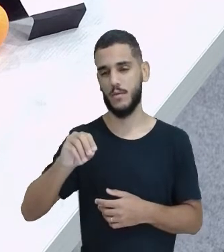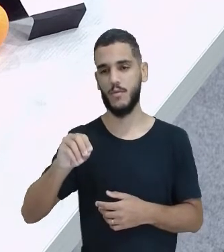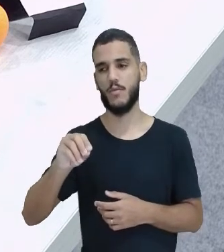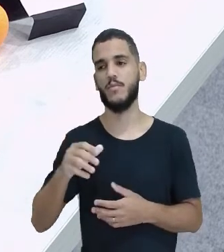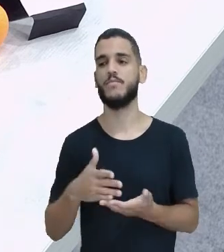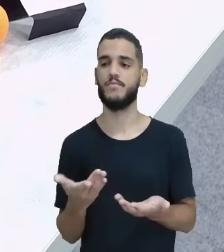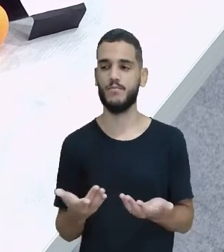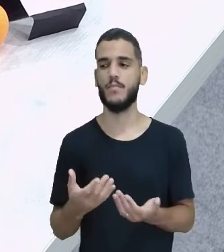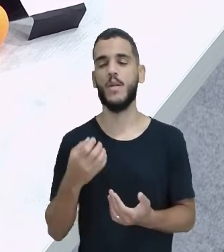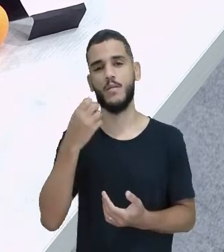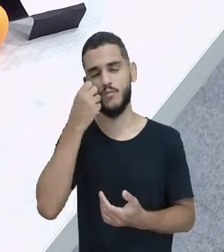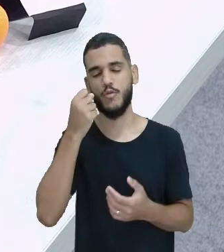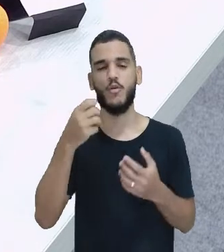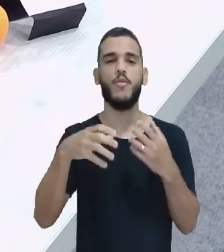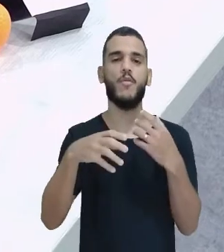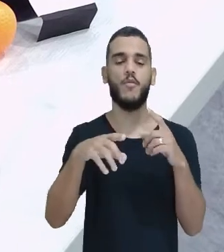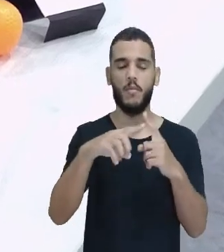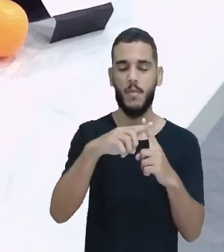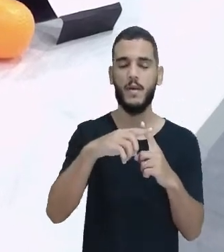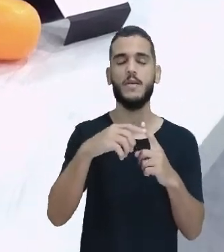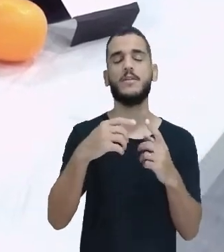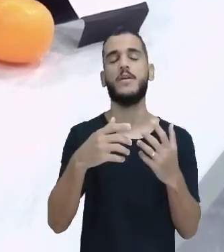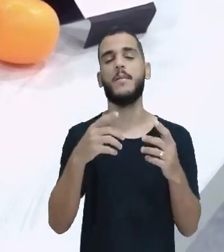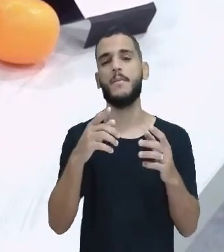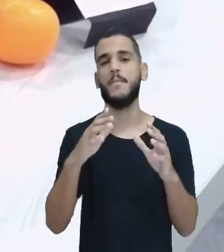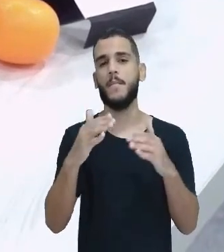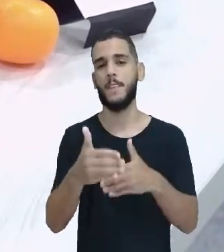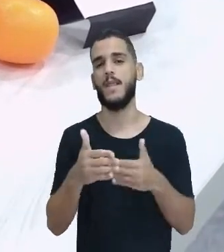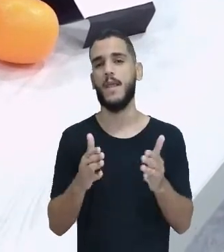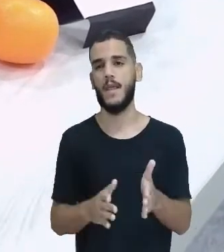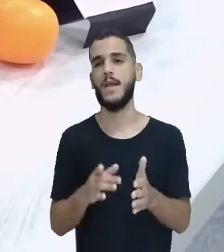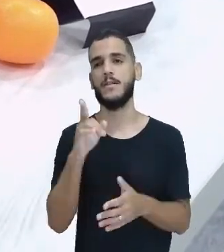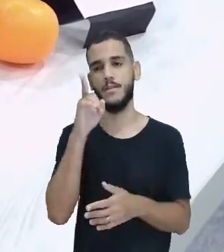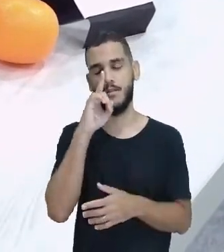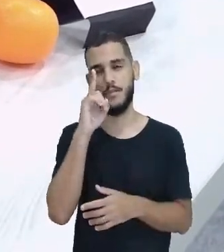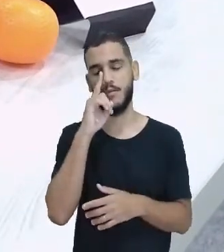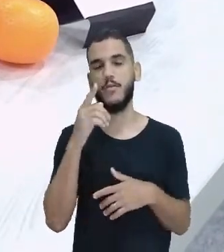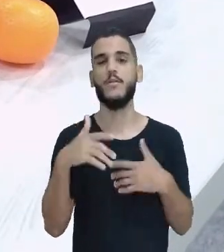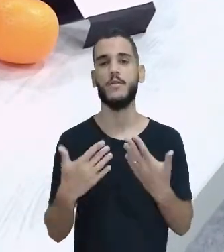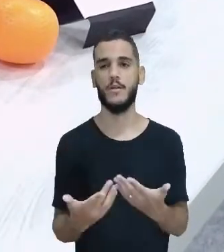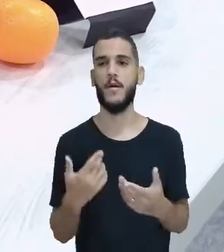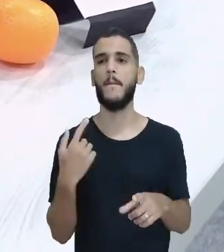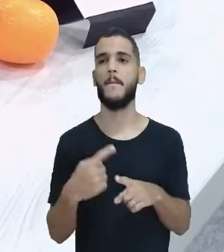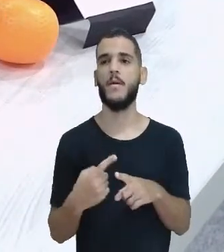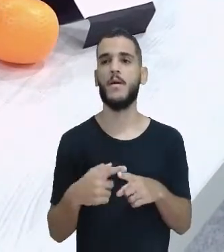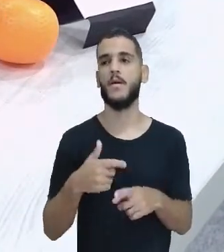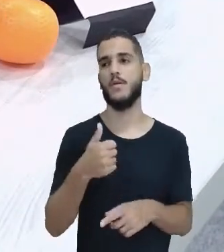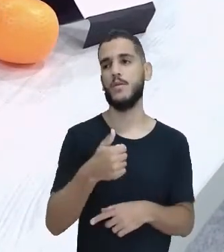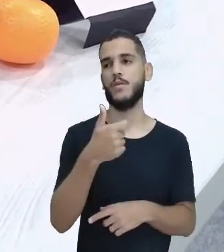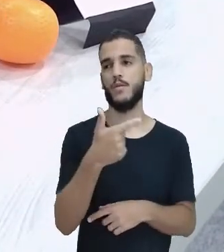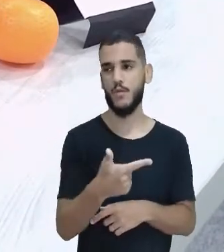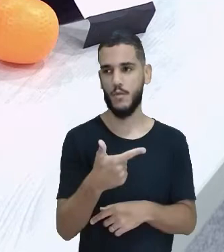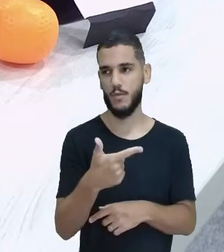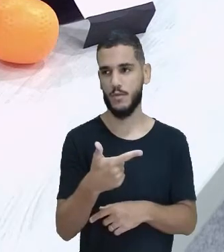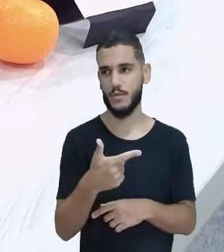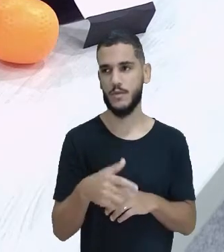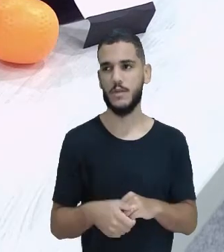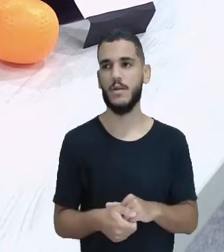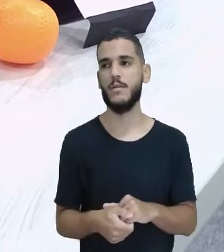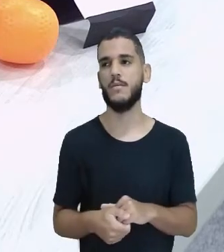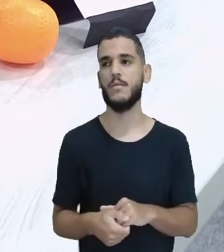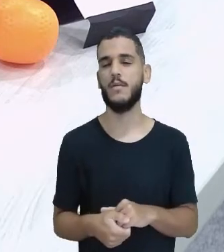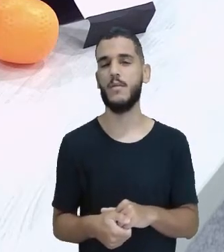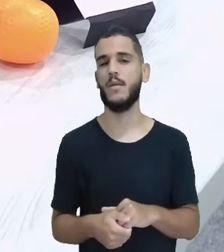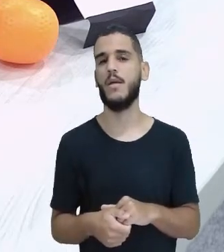biscoito. O suco mais a caixa de biscoito. Ok, Lázaro. Porque 12 mais 8 dá? Dá